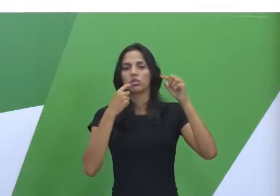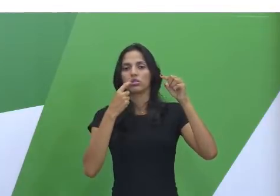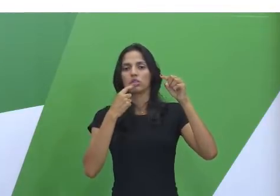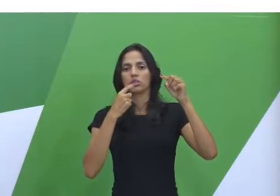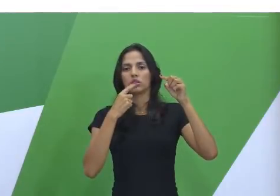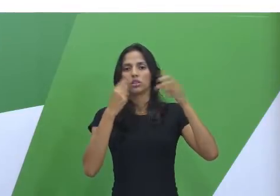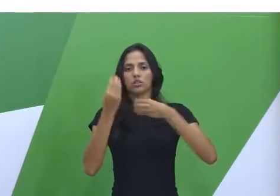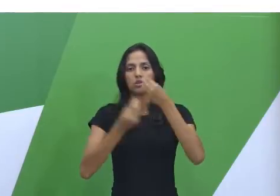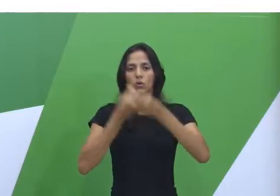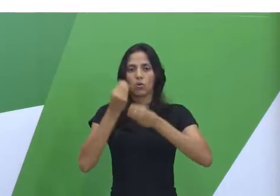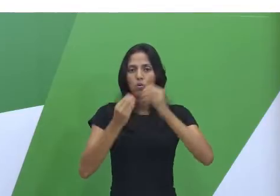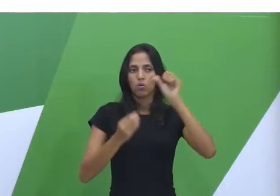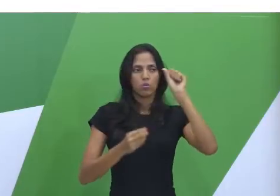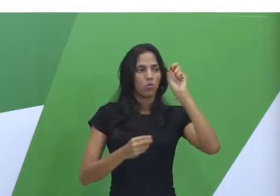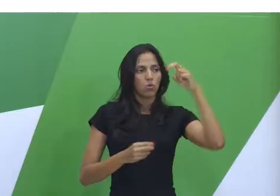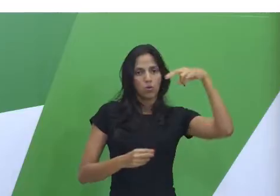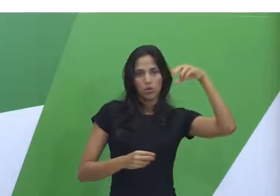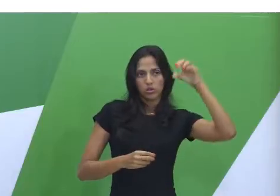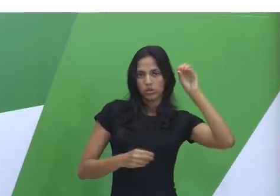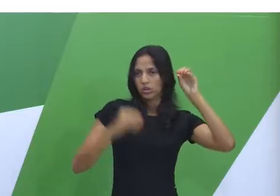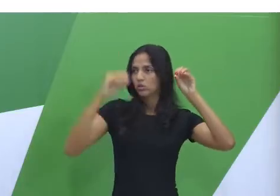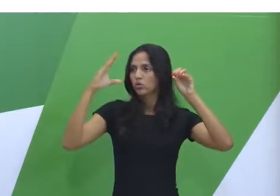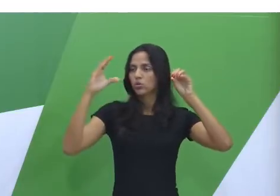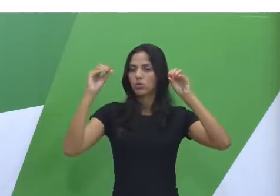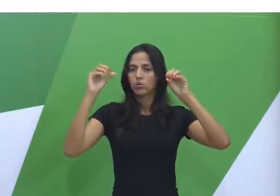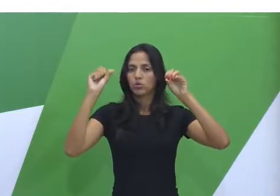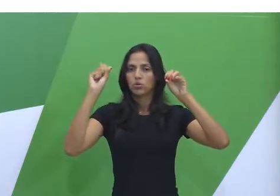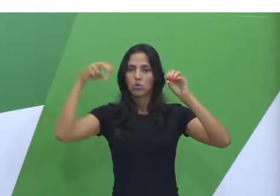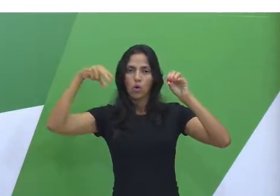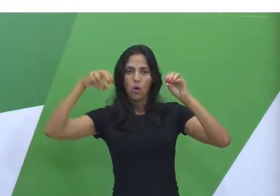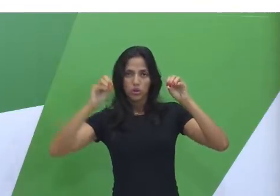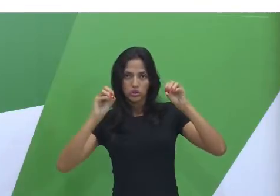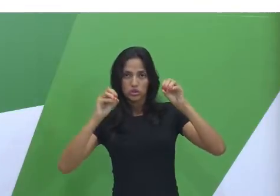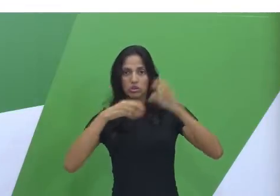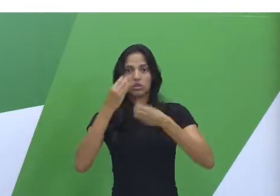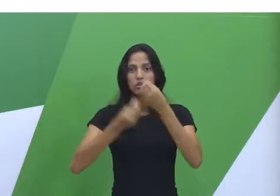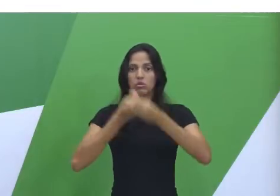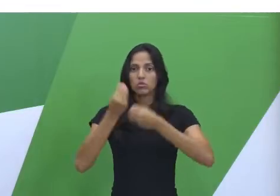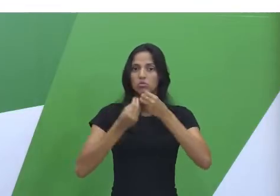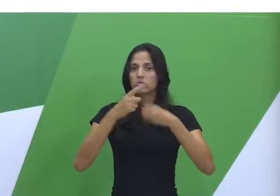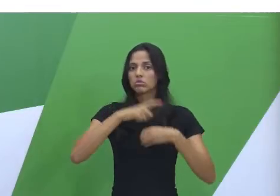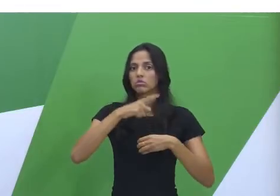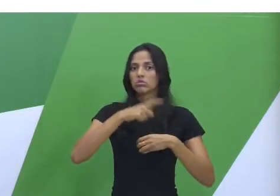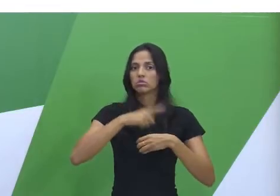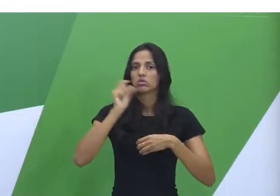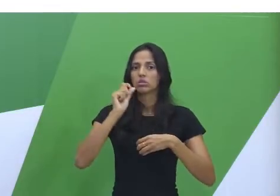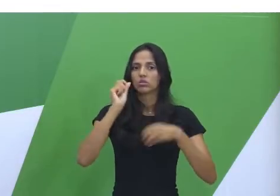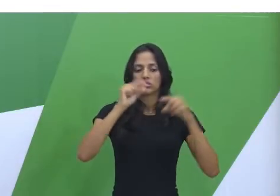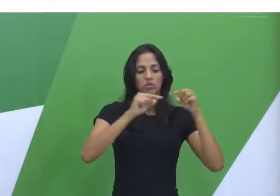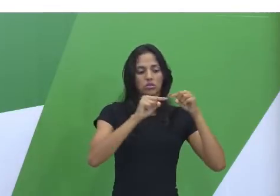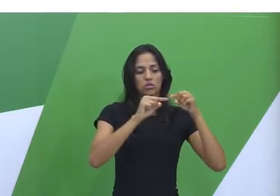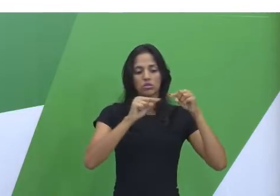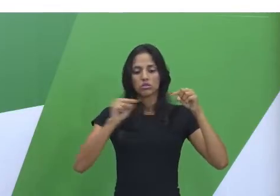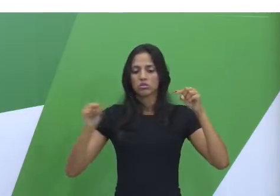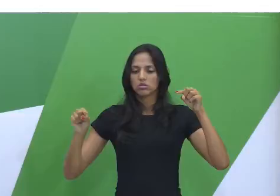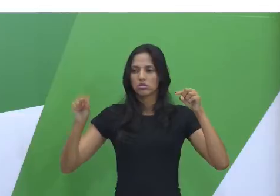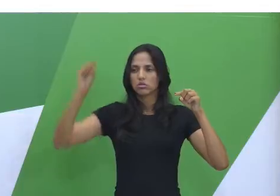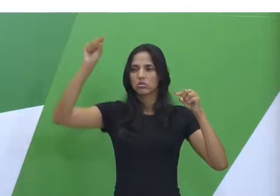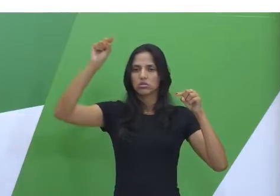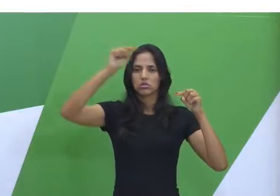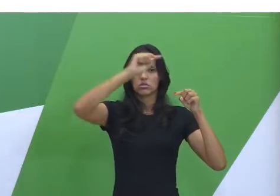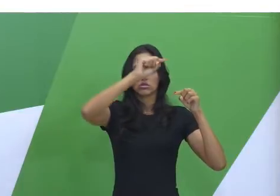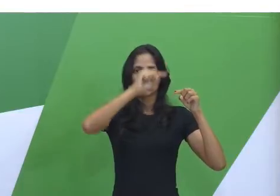temos seno e cosseno, eles não eram razões entre lados, mas comprimentos de segmentos de